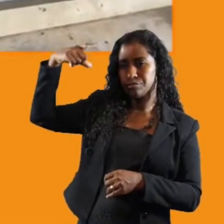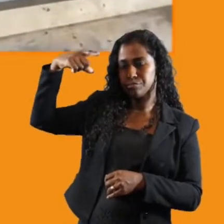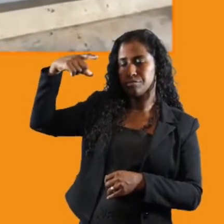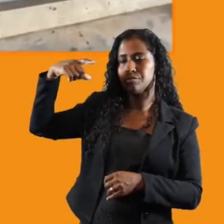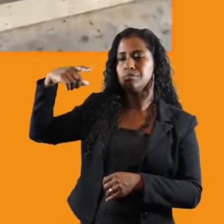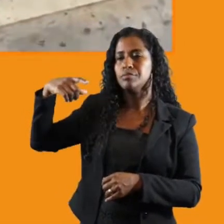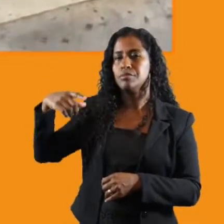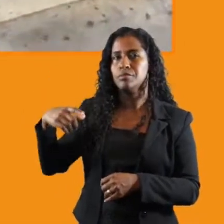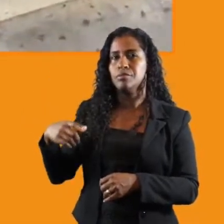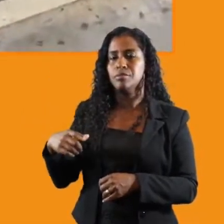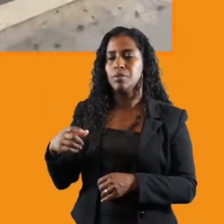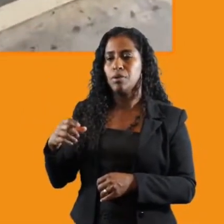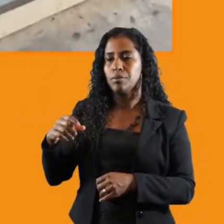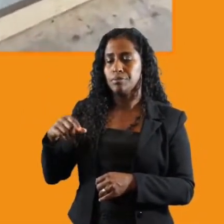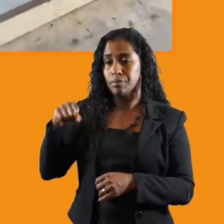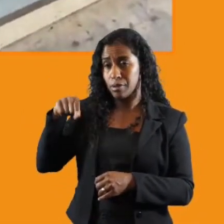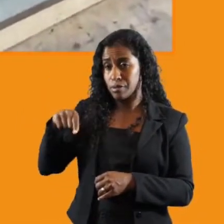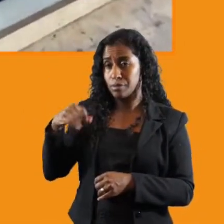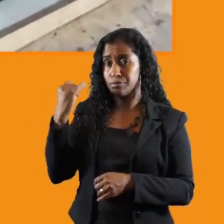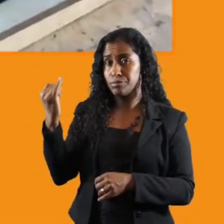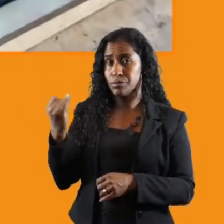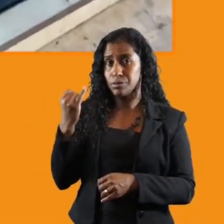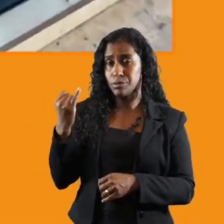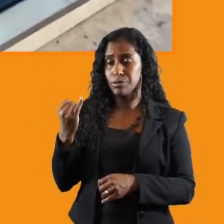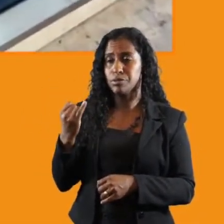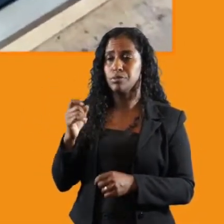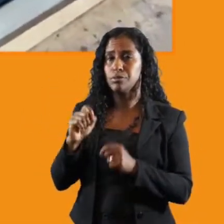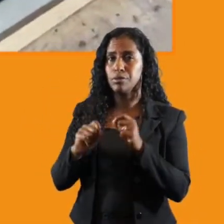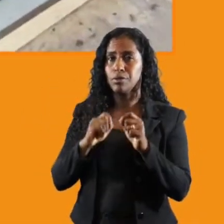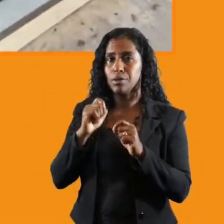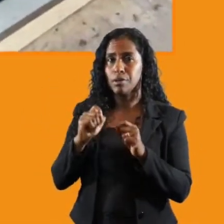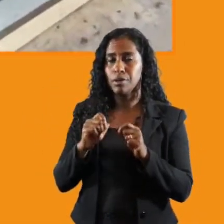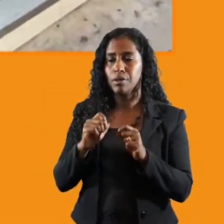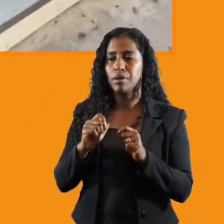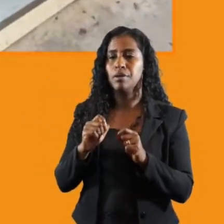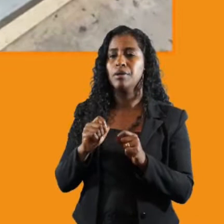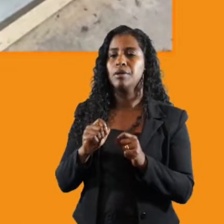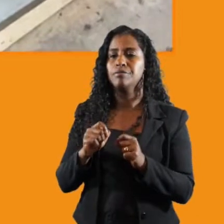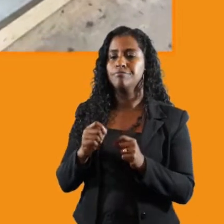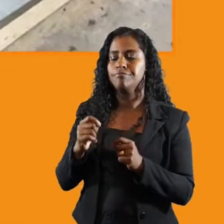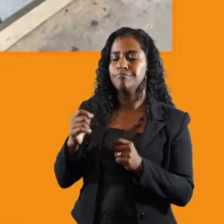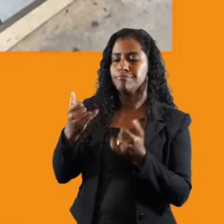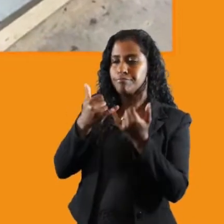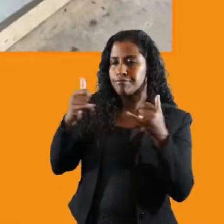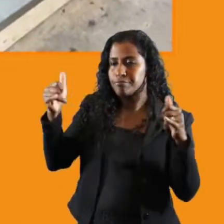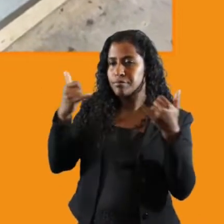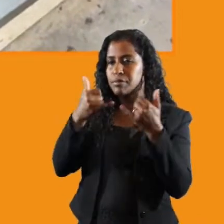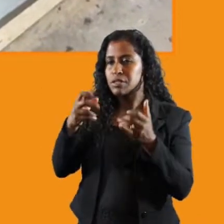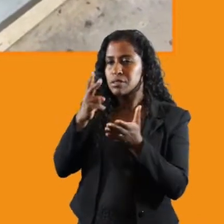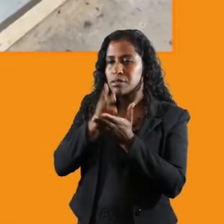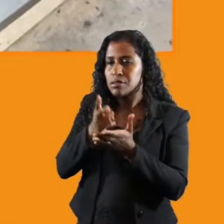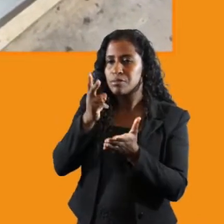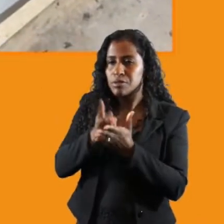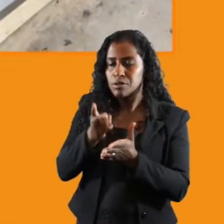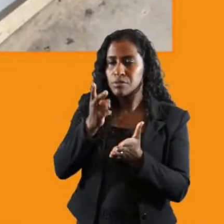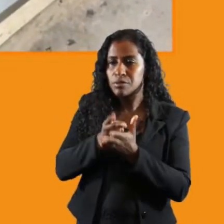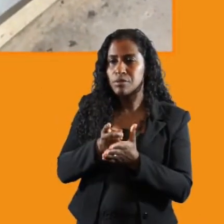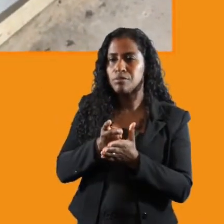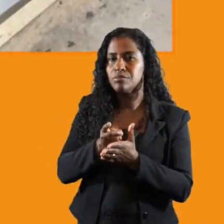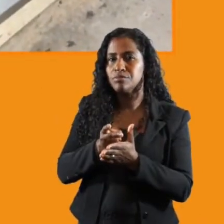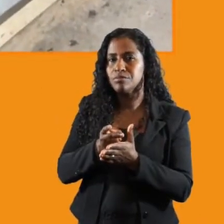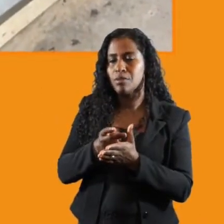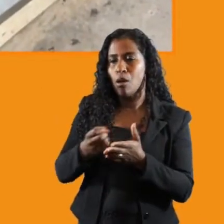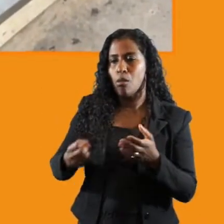uma bateria é necessária para proporcionar o fornecimento constante de energia para o consumidor e para evitar o desperdício de energia